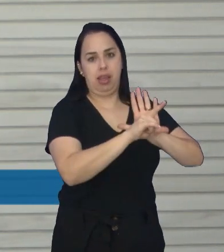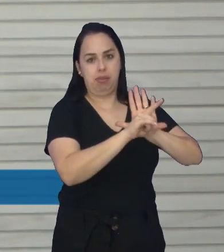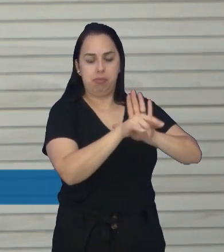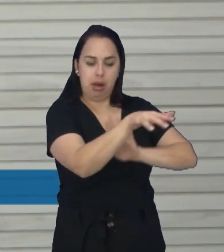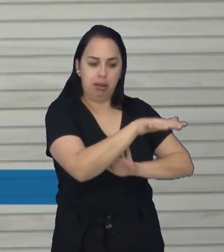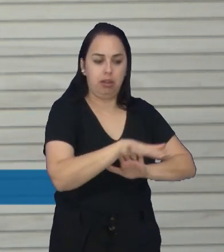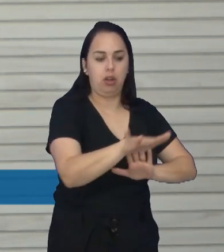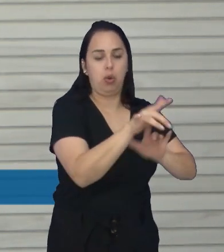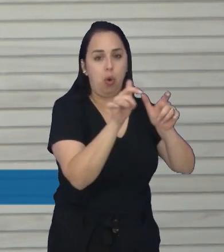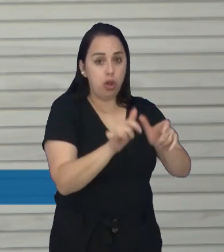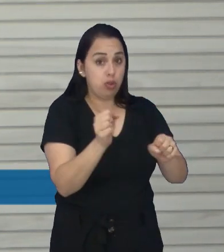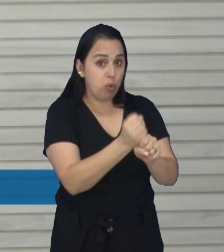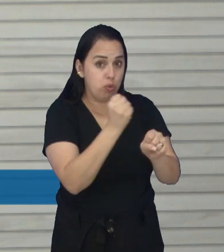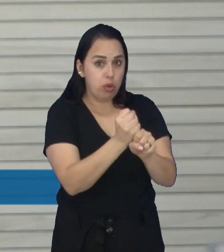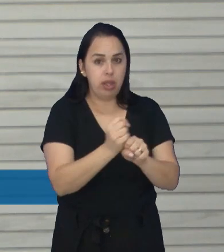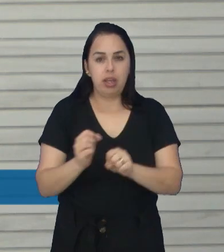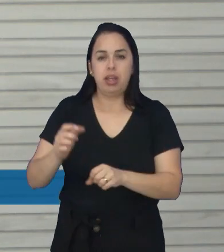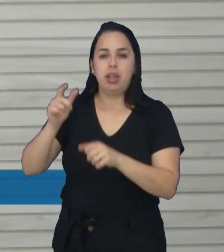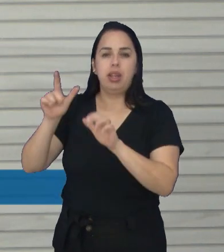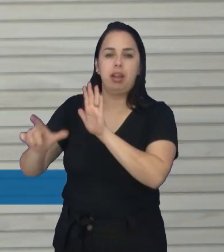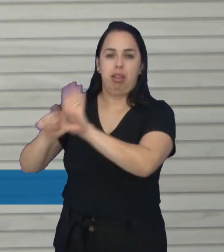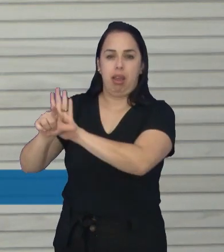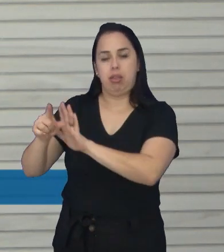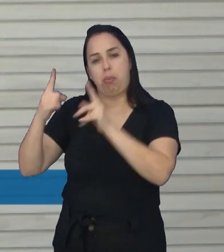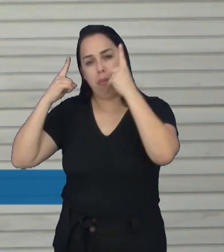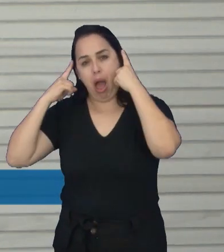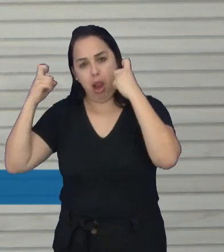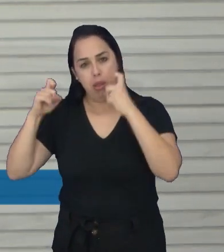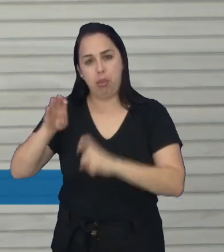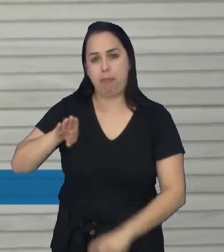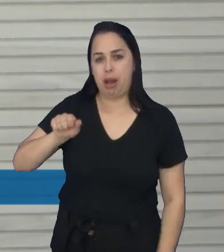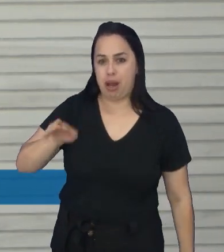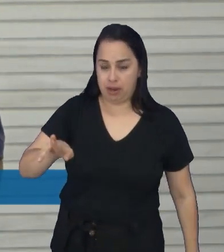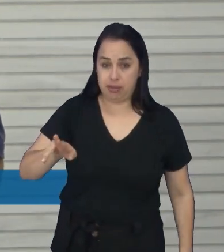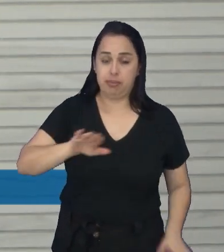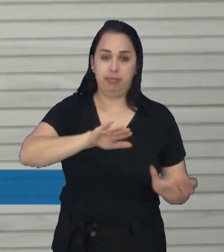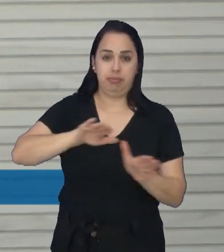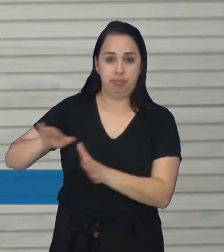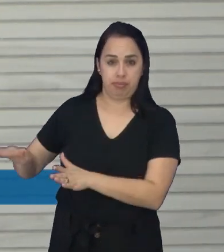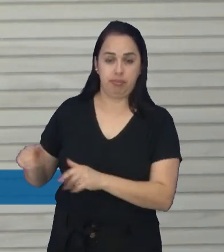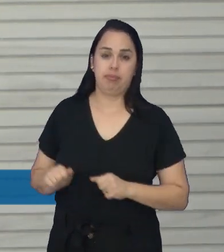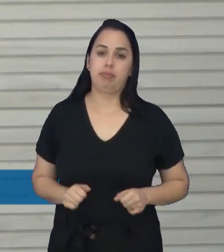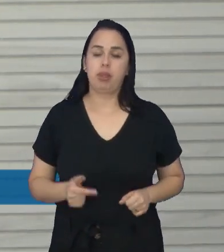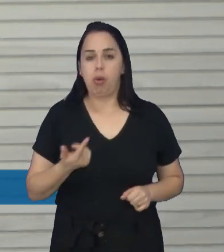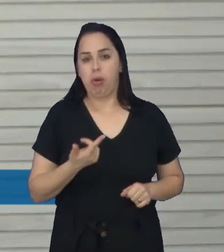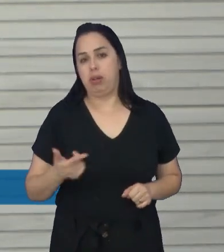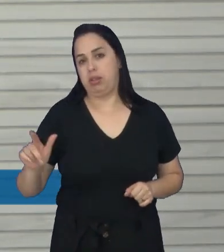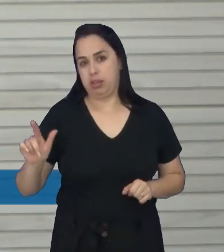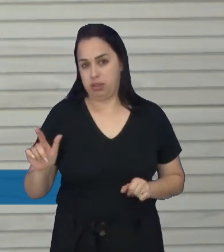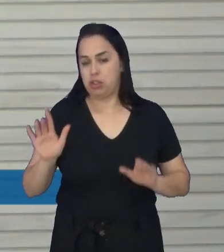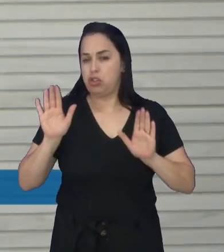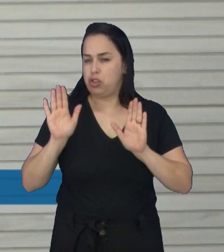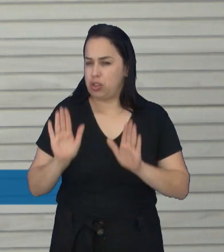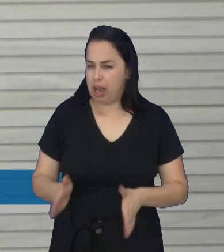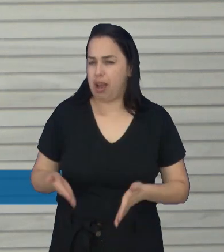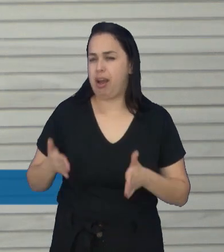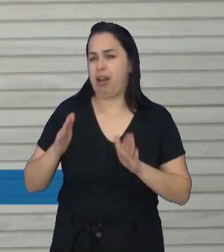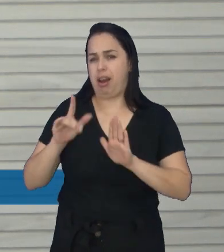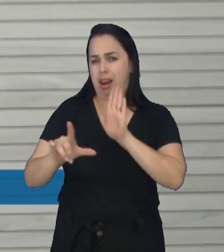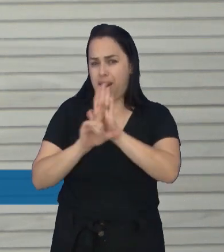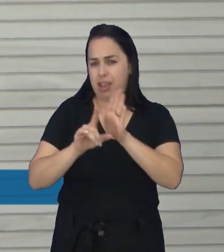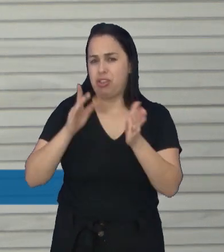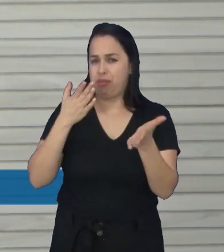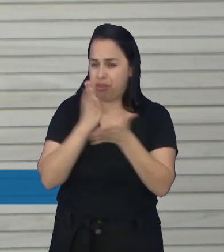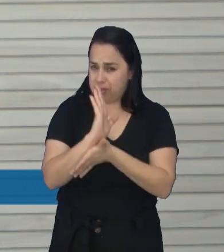a outra coisa com relação autôrgonerosa já voltamos aqui já aprovou